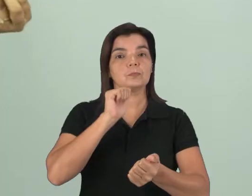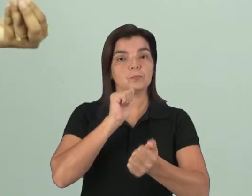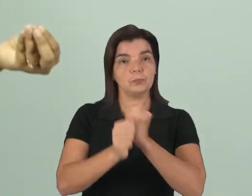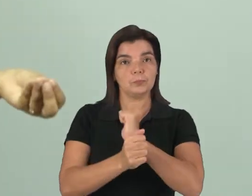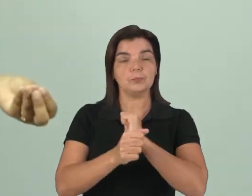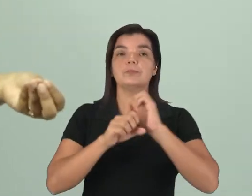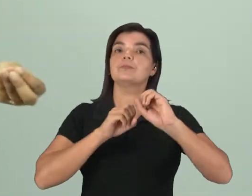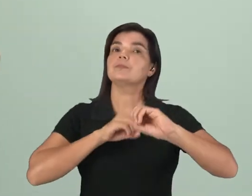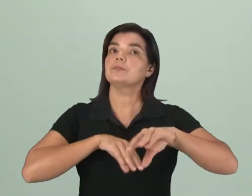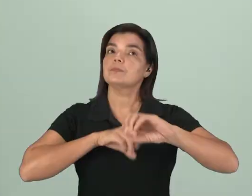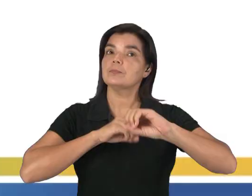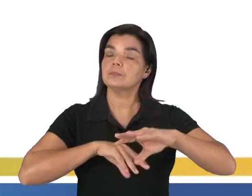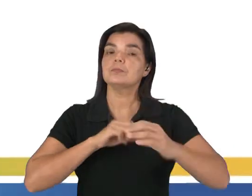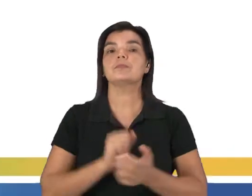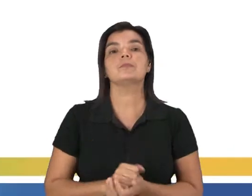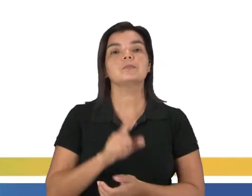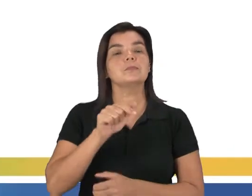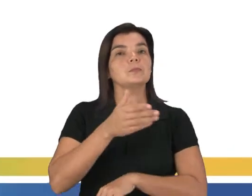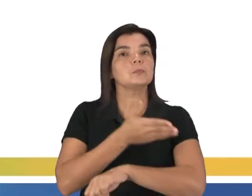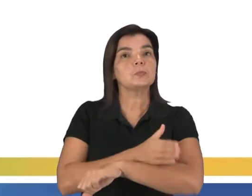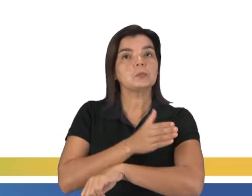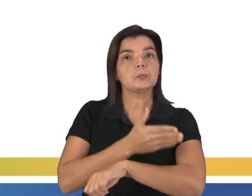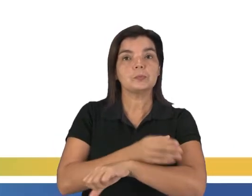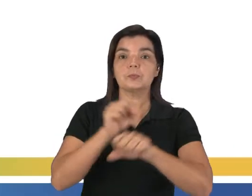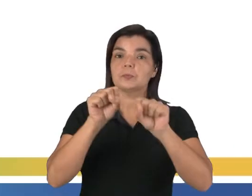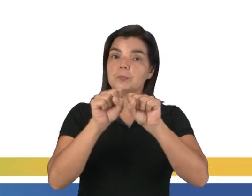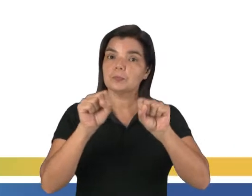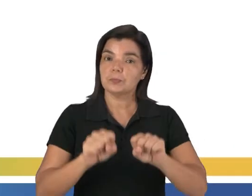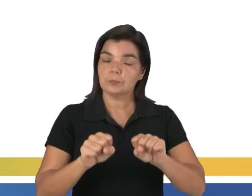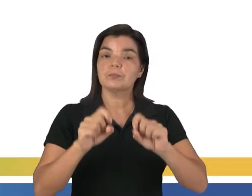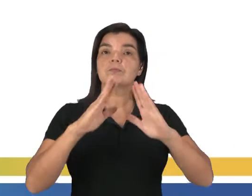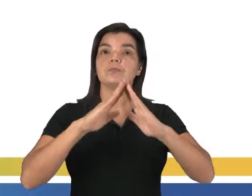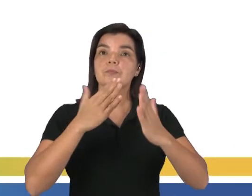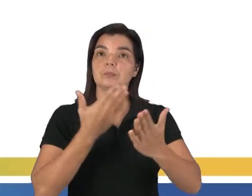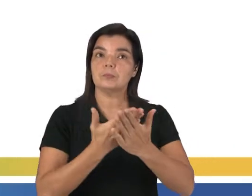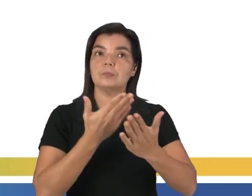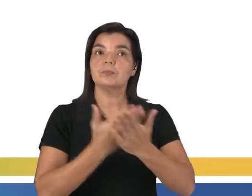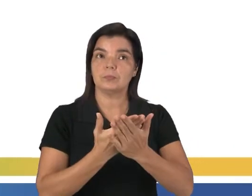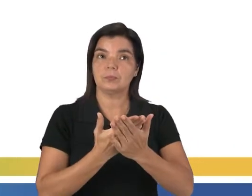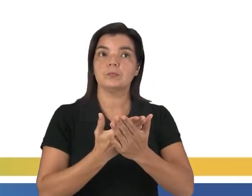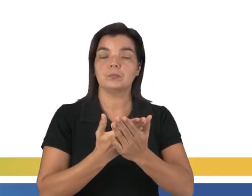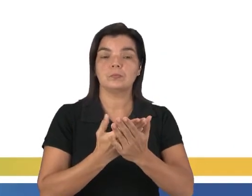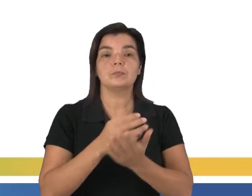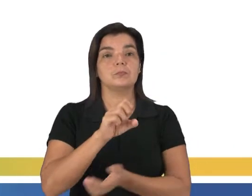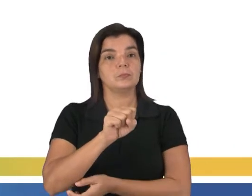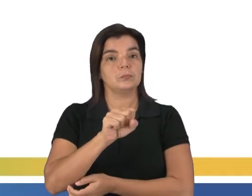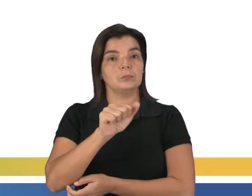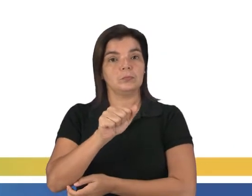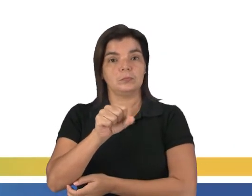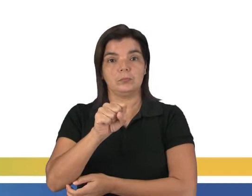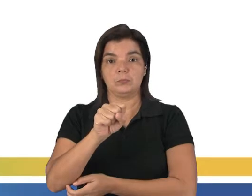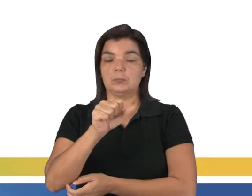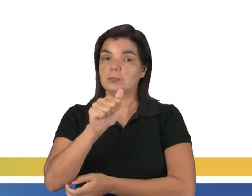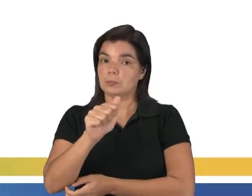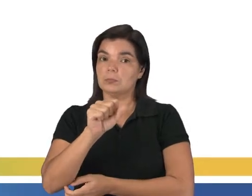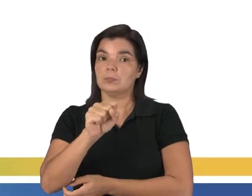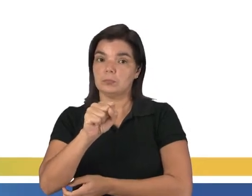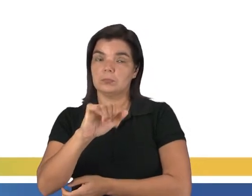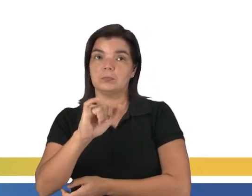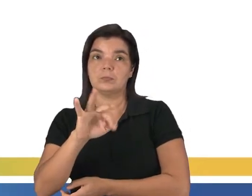esporte educacional, que ele é praticado no sistema de ensino e em forma sistemáticas de